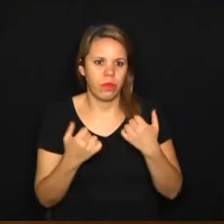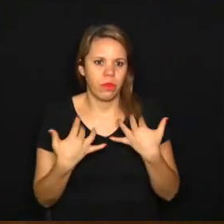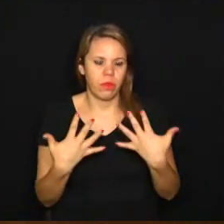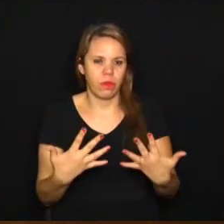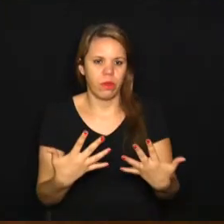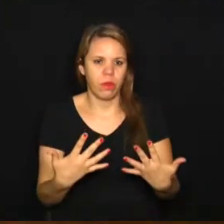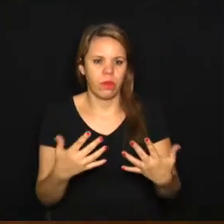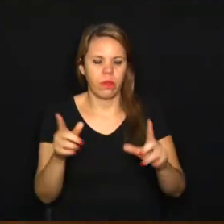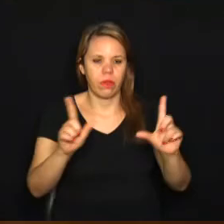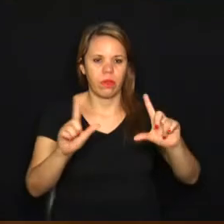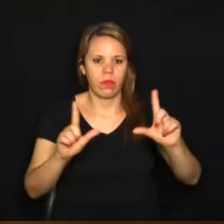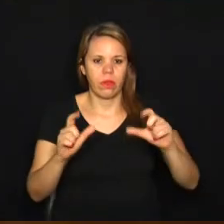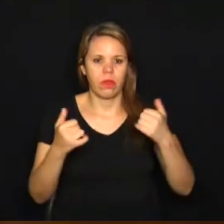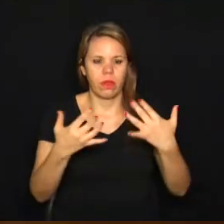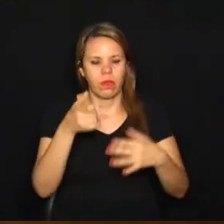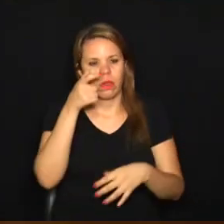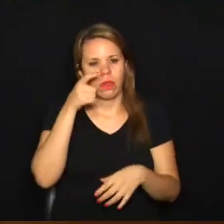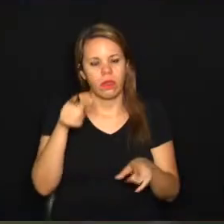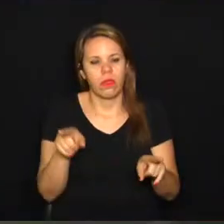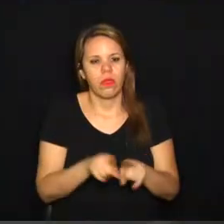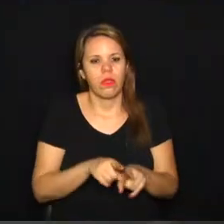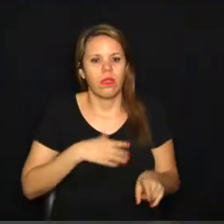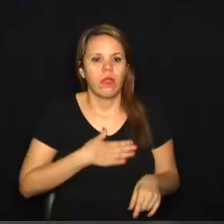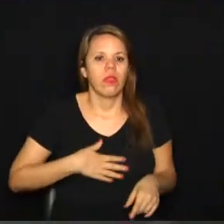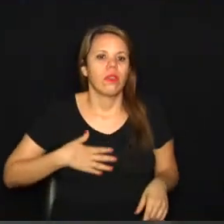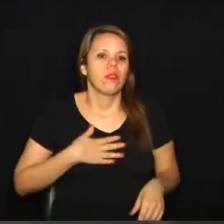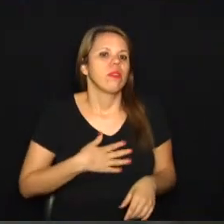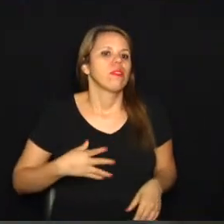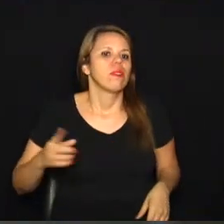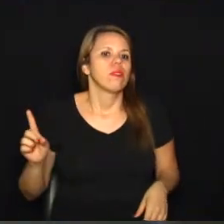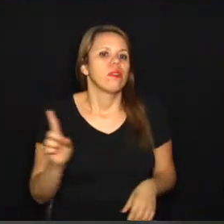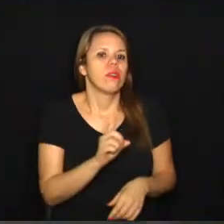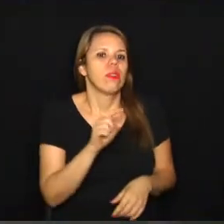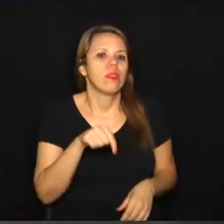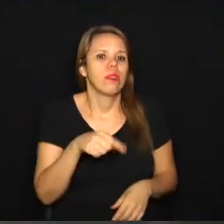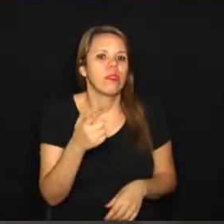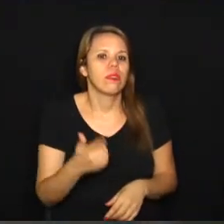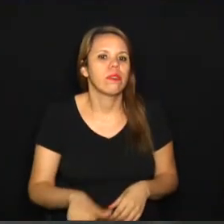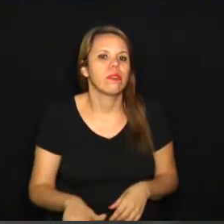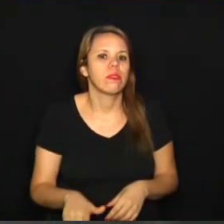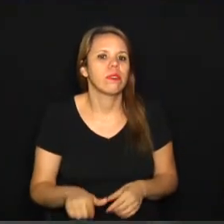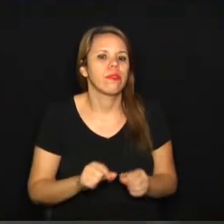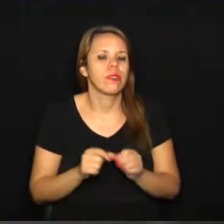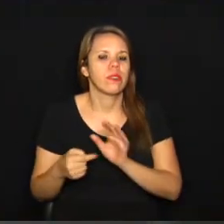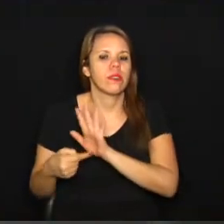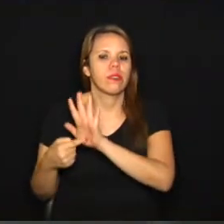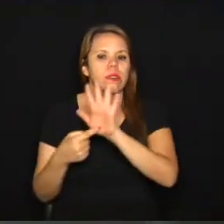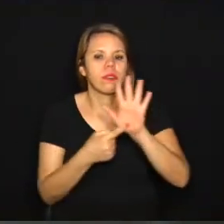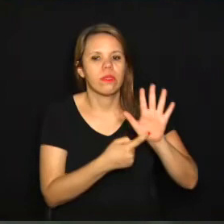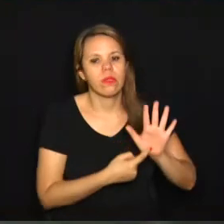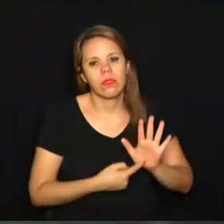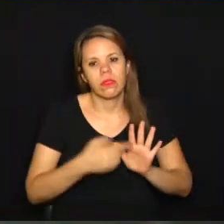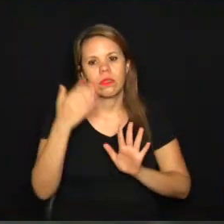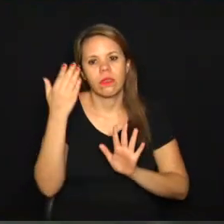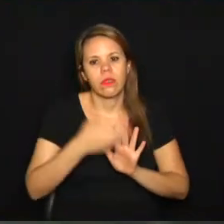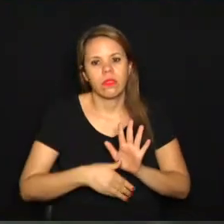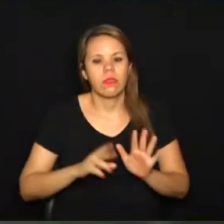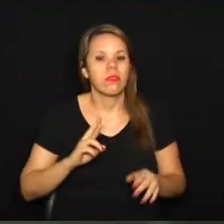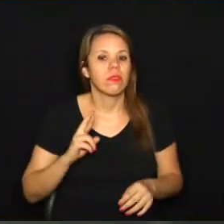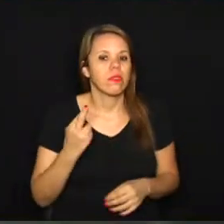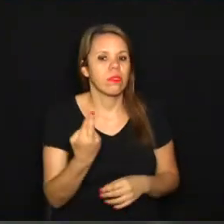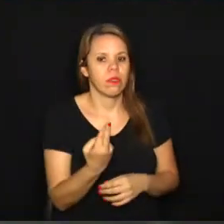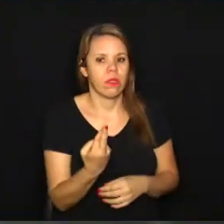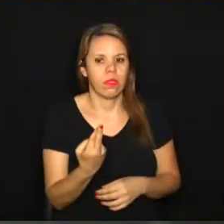aos telespectadores. É uma satisfação nossa, estamos aqui mais uma vez fazendo a apresentação dos resultados